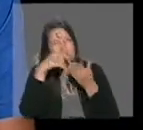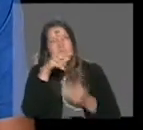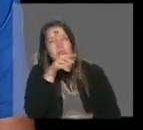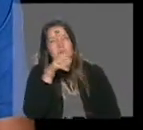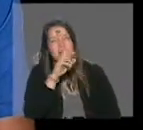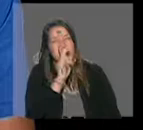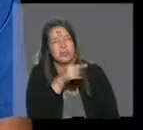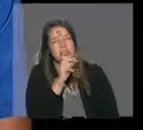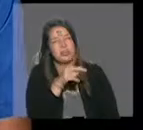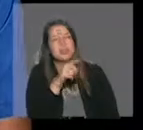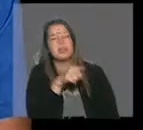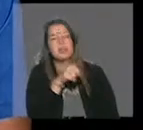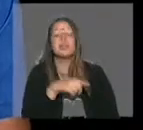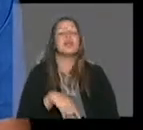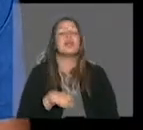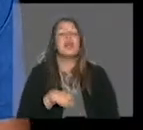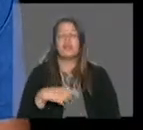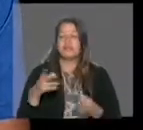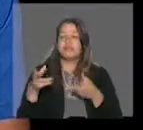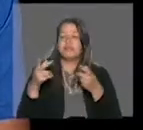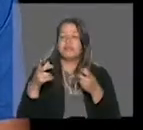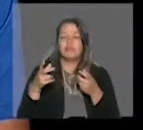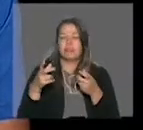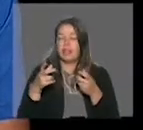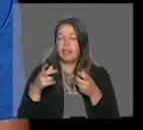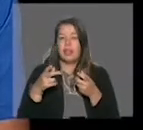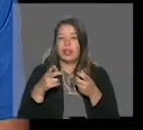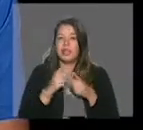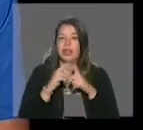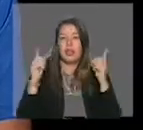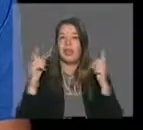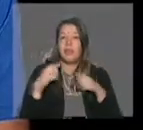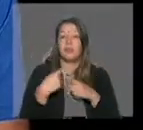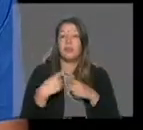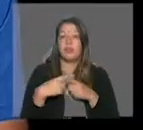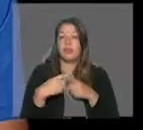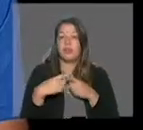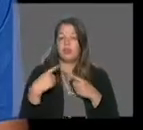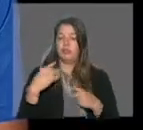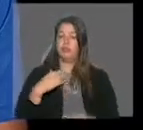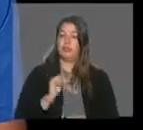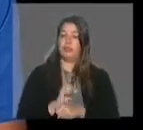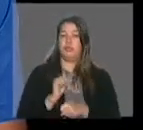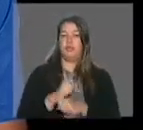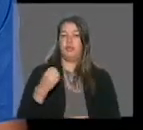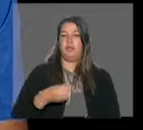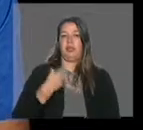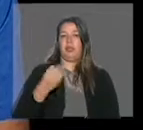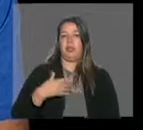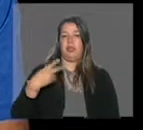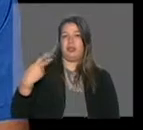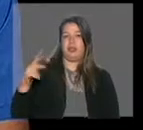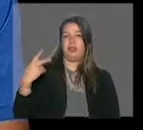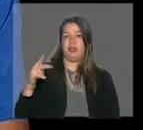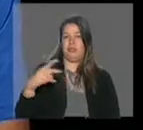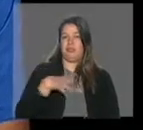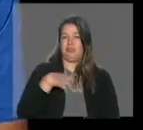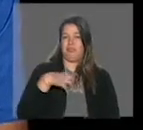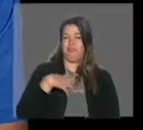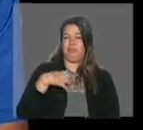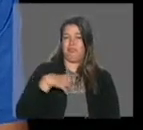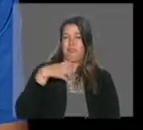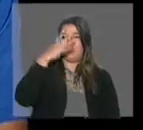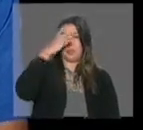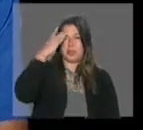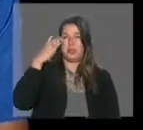aí. Eu absorvi isso no filme, isso é genial, porque eu esperava essa reação, eu esperava